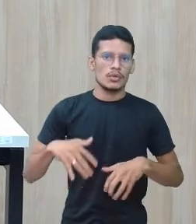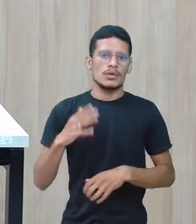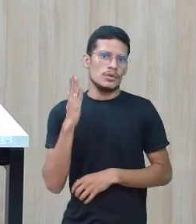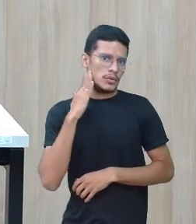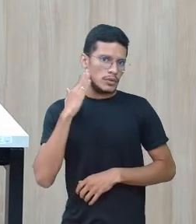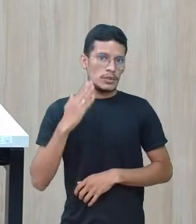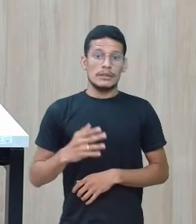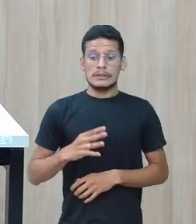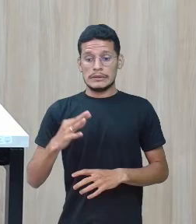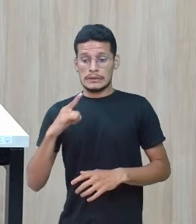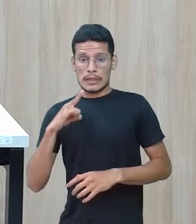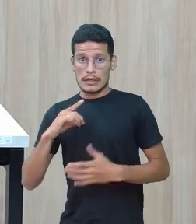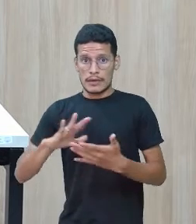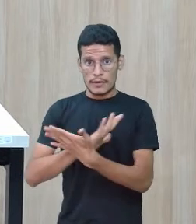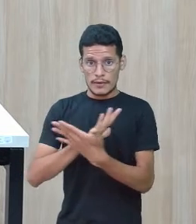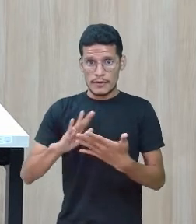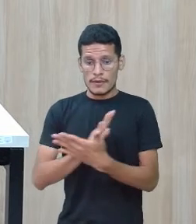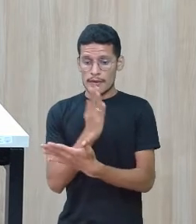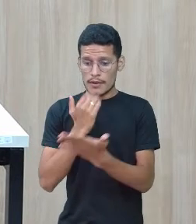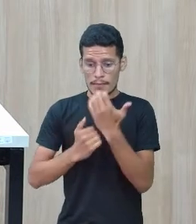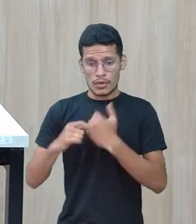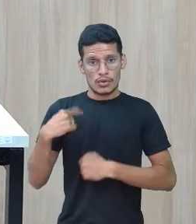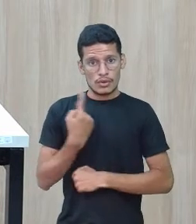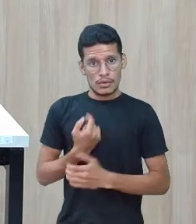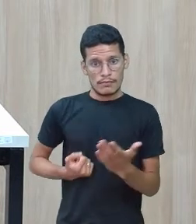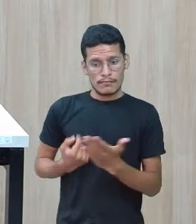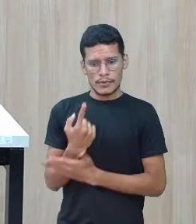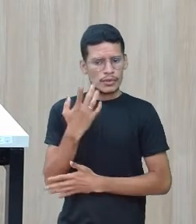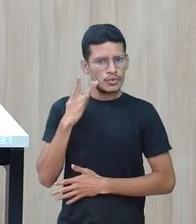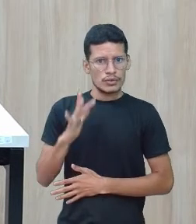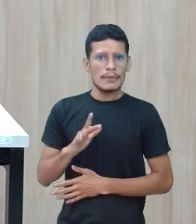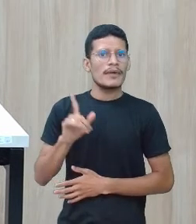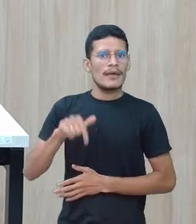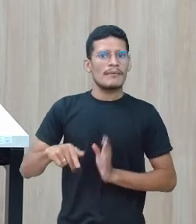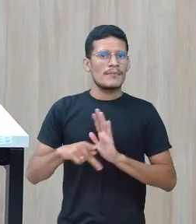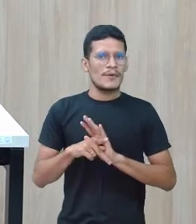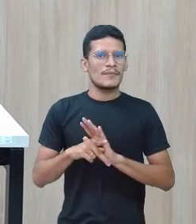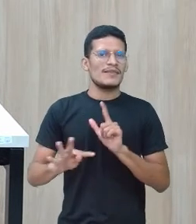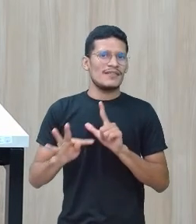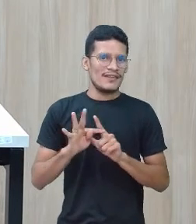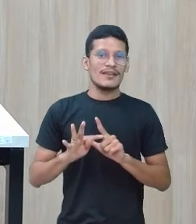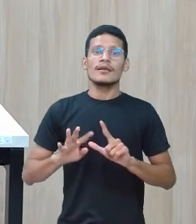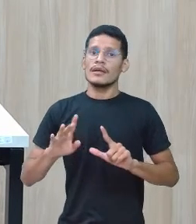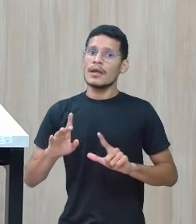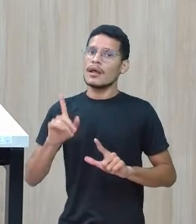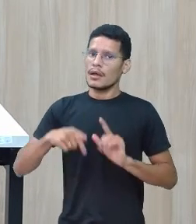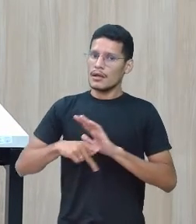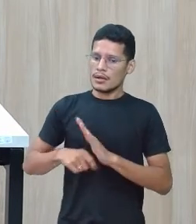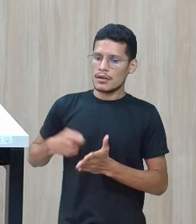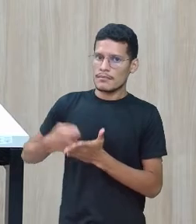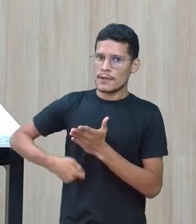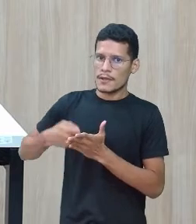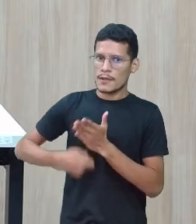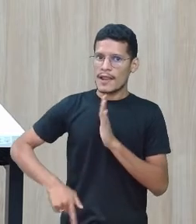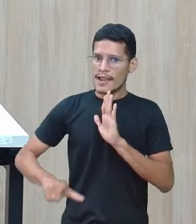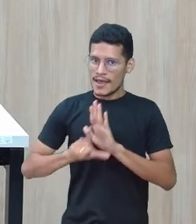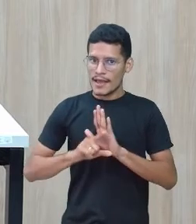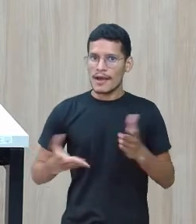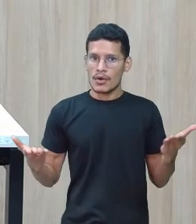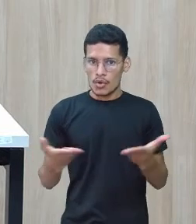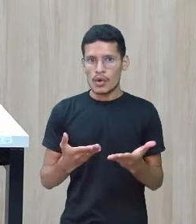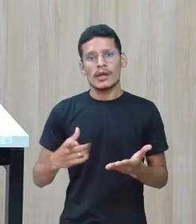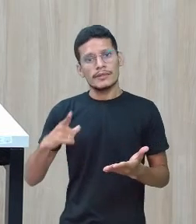Então, vários alimentos que compramos nem sabemos que é transgênicos. Então, aí tornou-se obrigatório por lei,